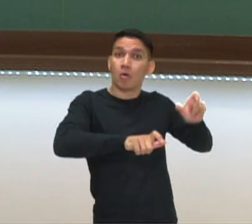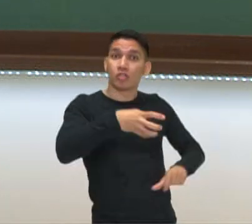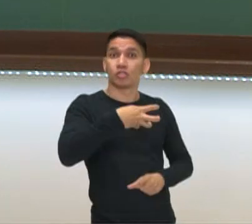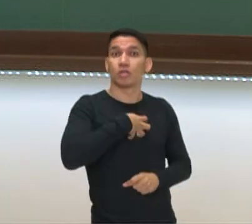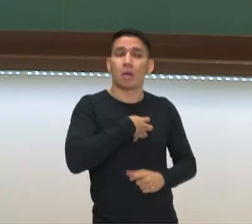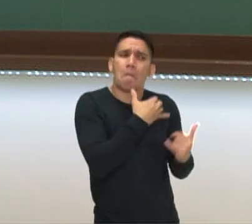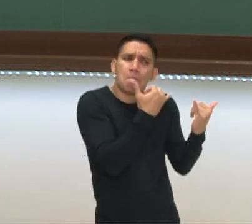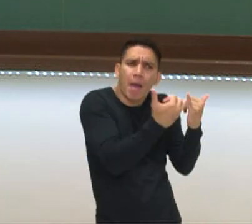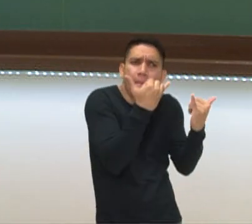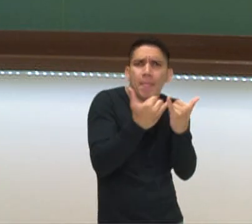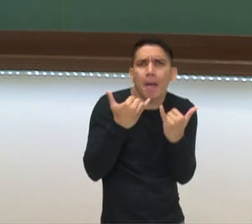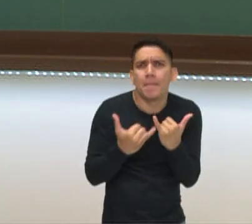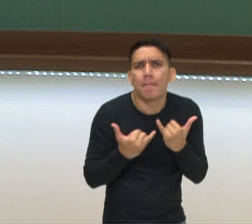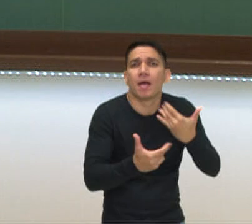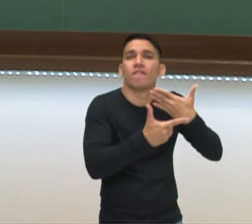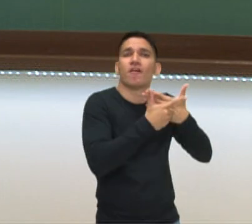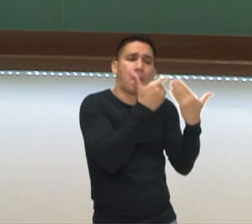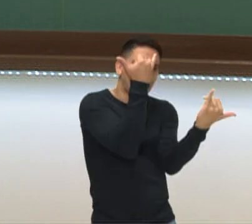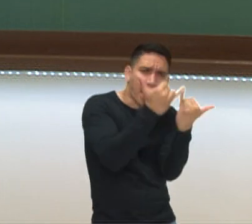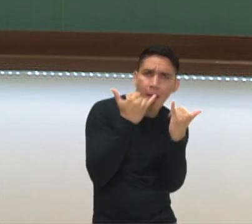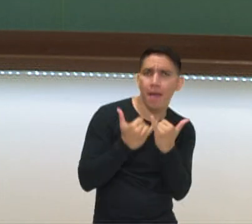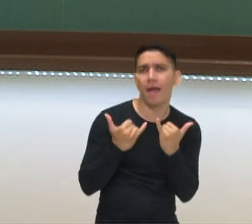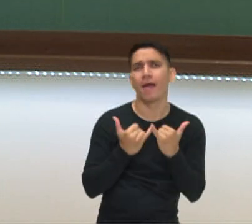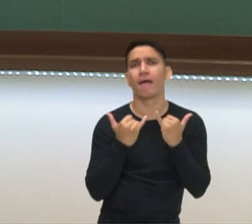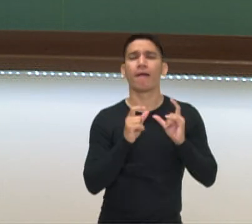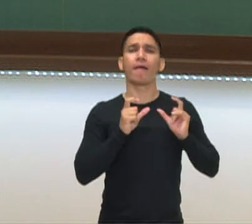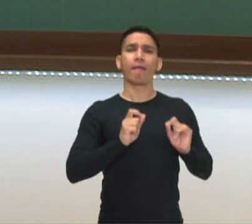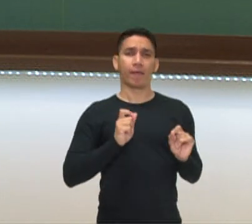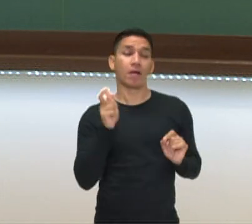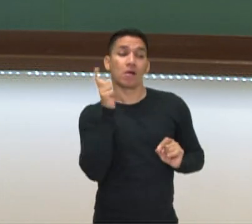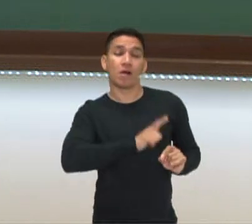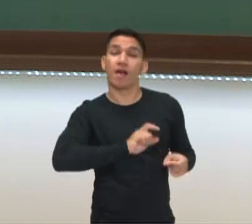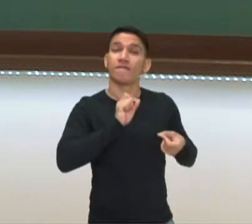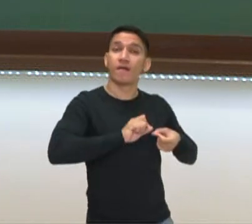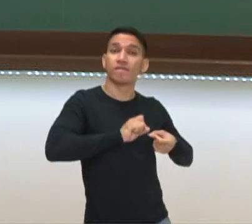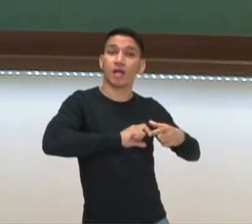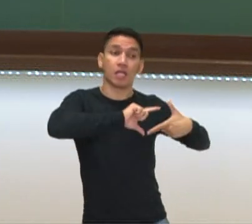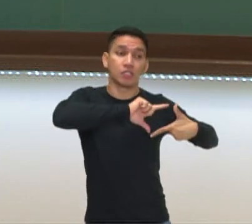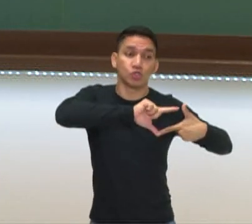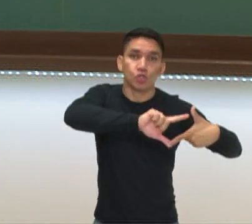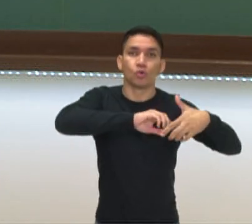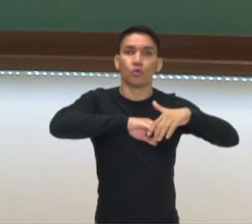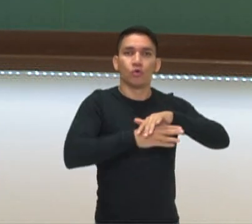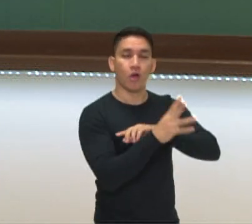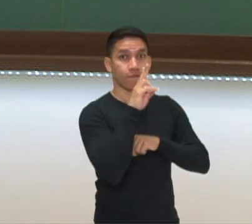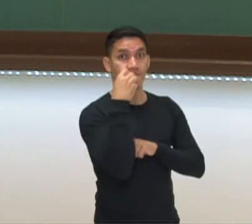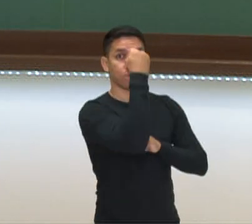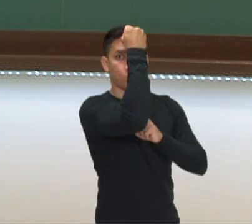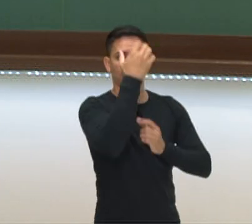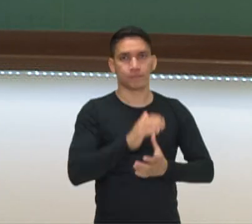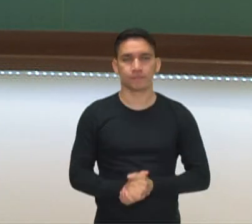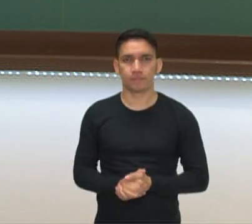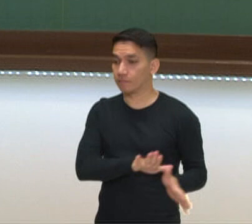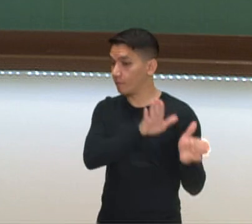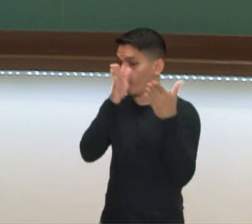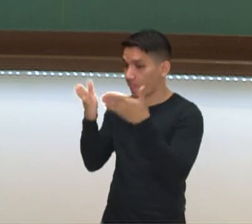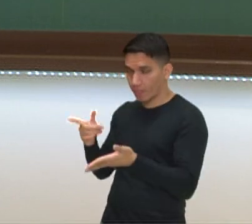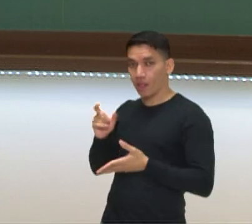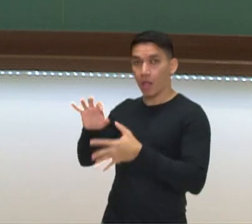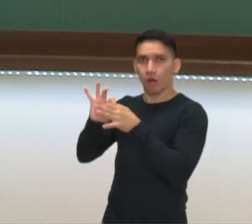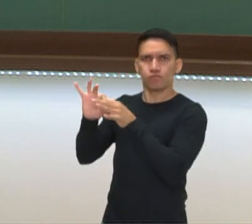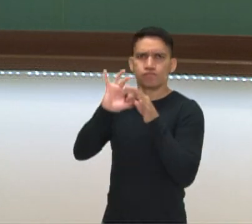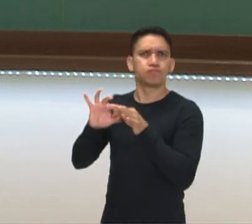formas parecidas, com funções parecidas, e vamos ter uma tradição e um costume muito forte. E na